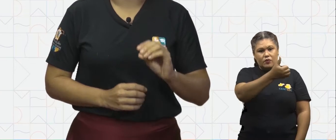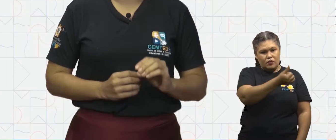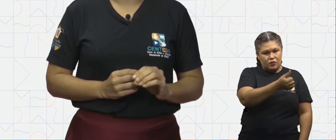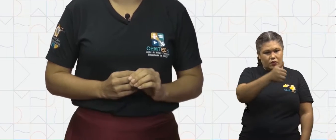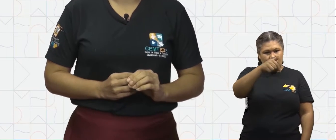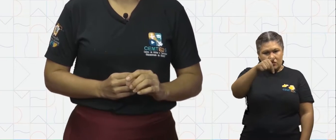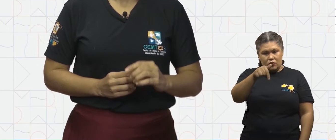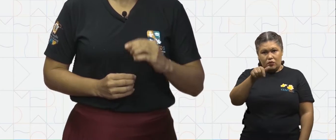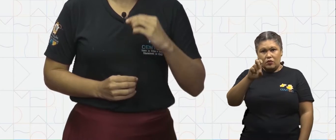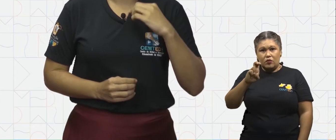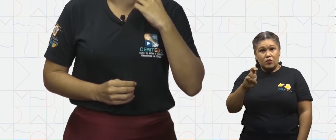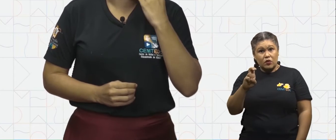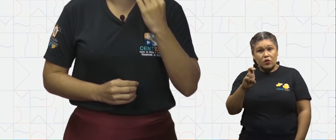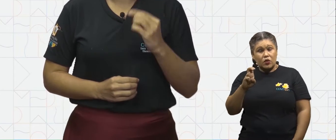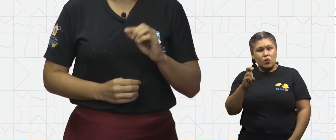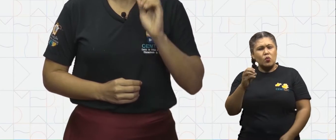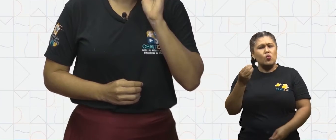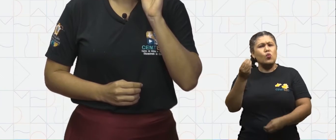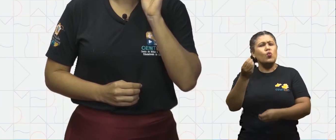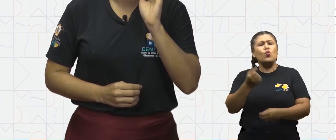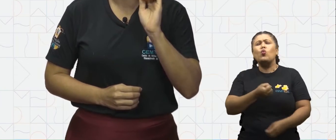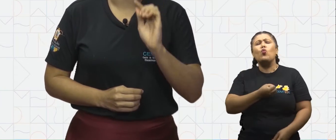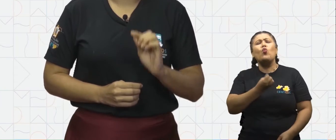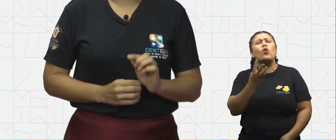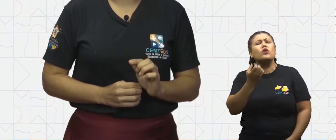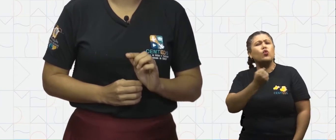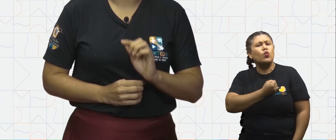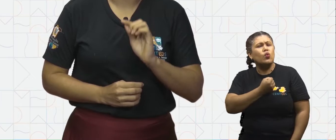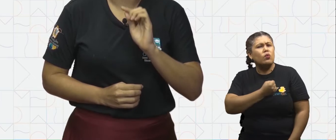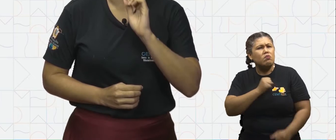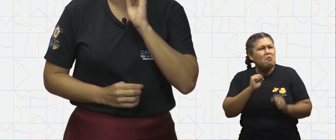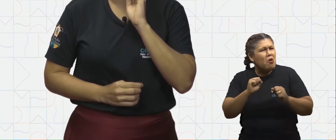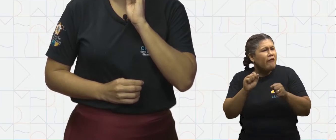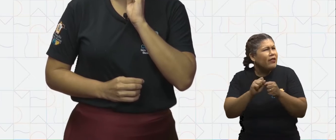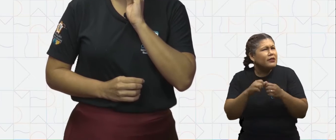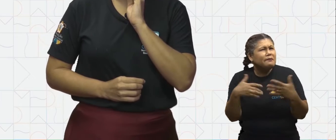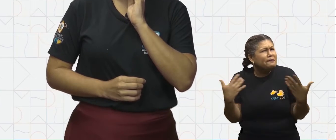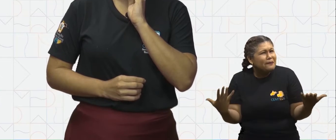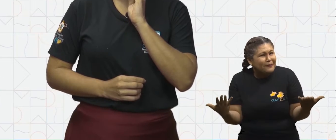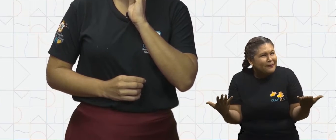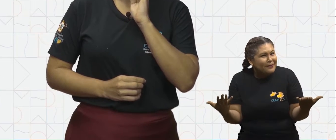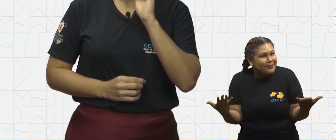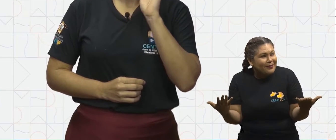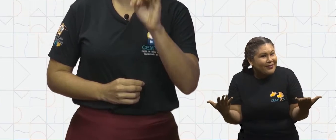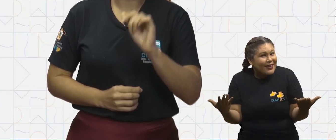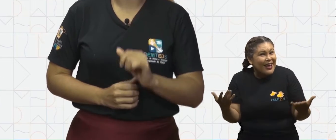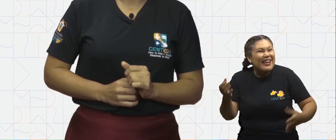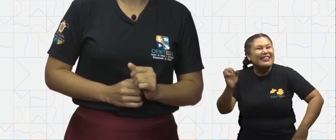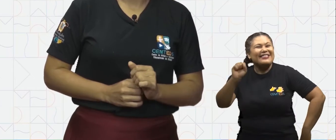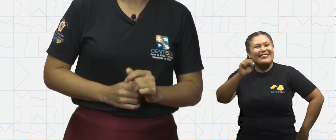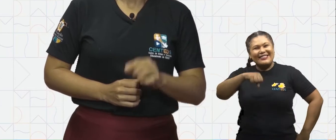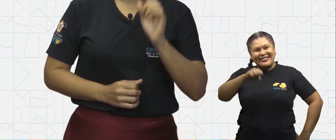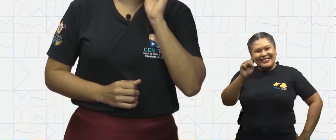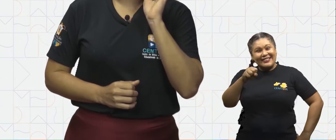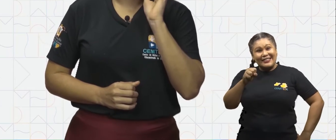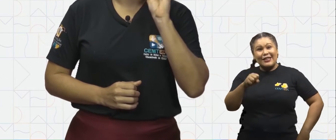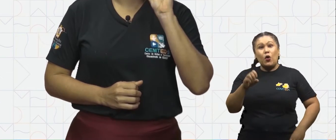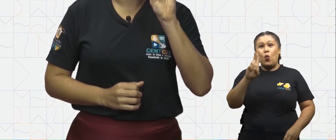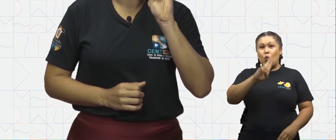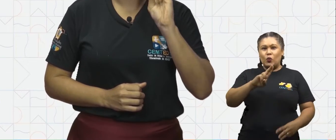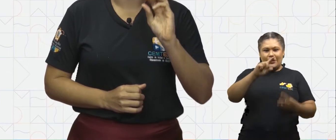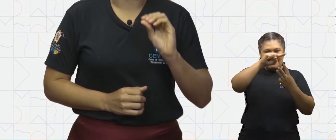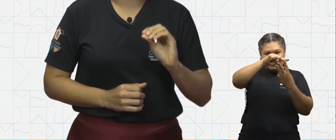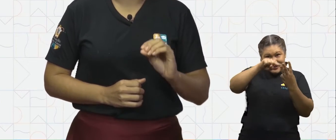3 algarismos, quantas e quais números podemos formar? Sim! Com